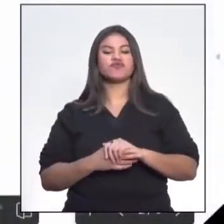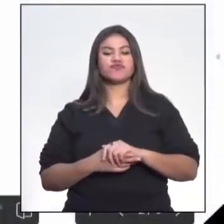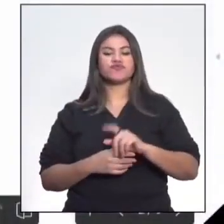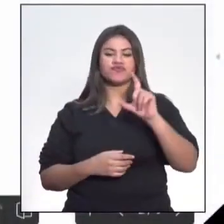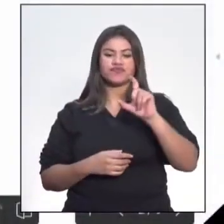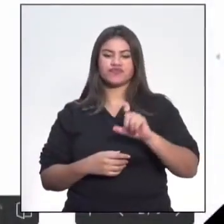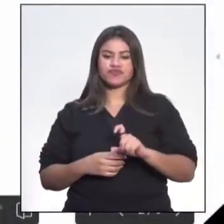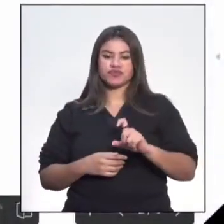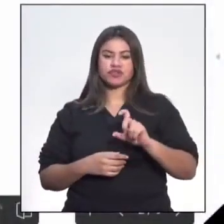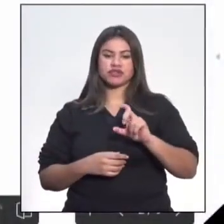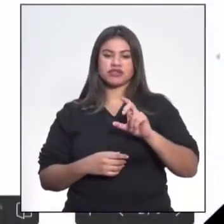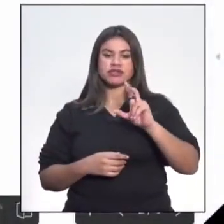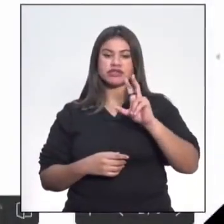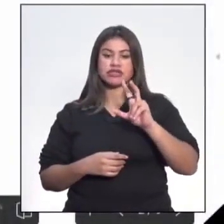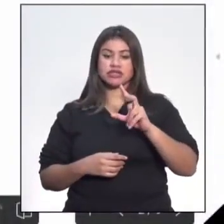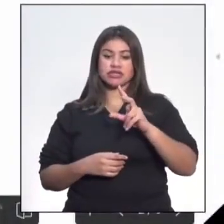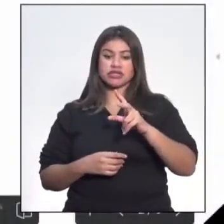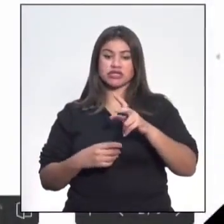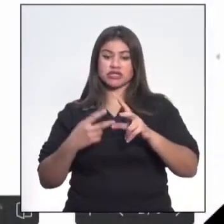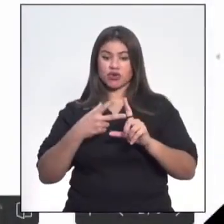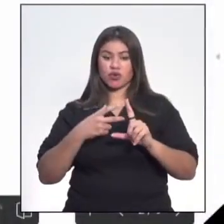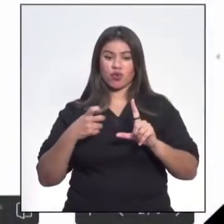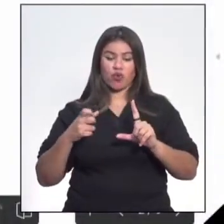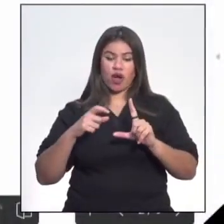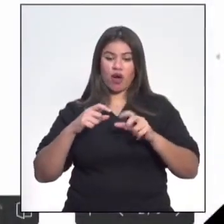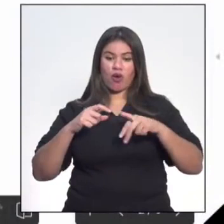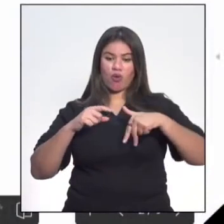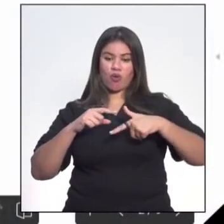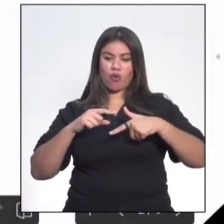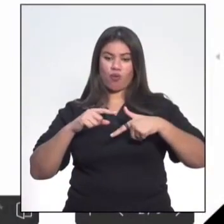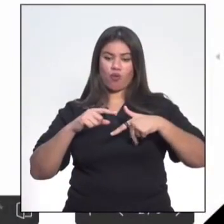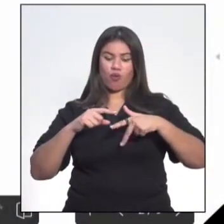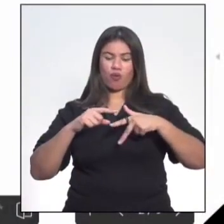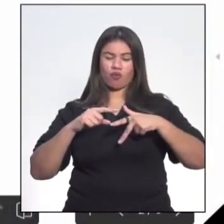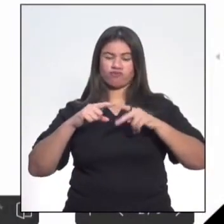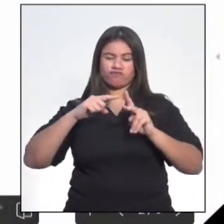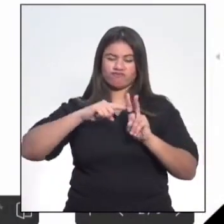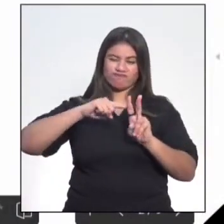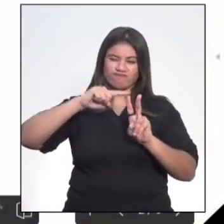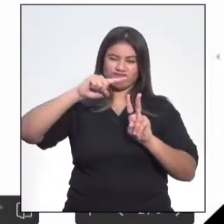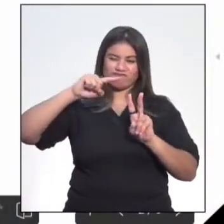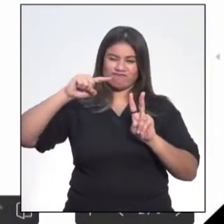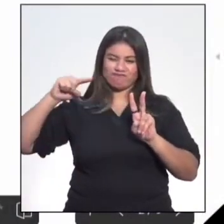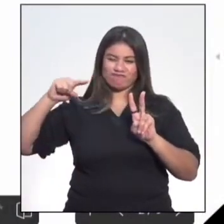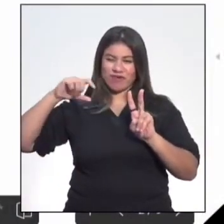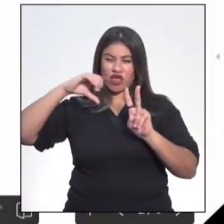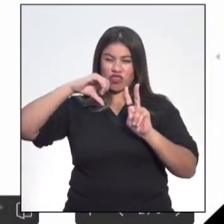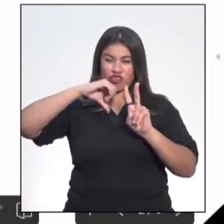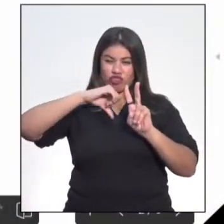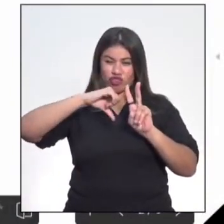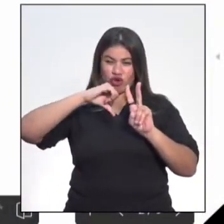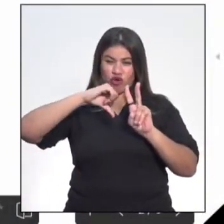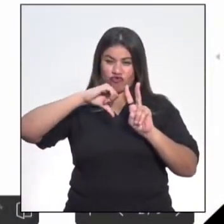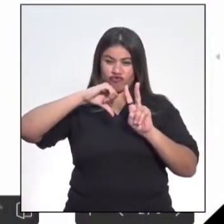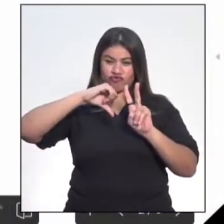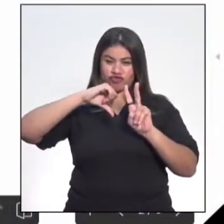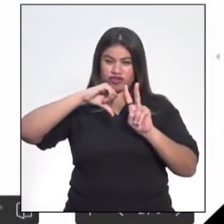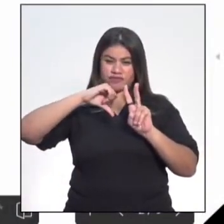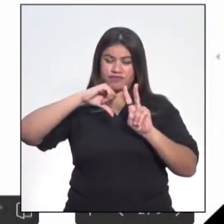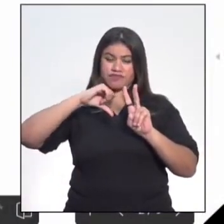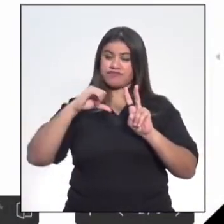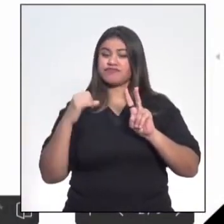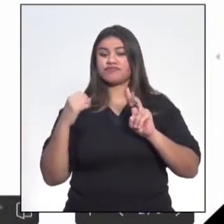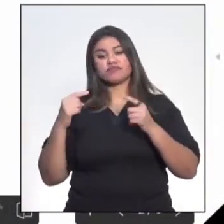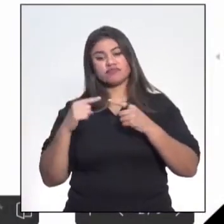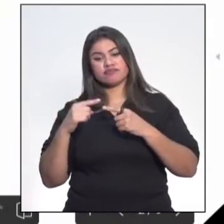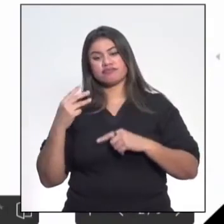igual a mais... Vou colocar direto só a raiz. Raiz quadrada de 9. Raiz quadrada de 9, que número vezes ele mesmo dá 9?